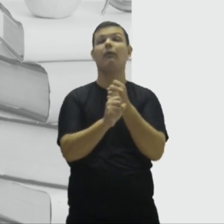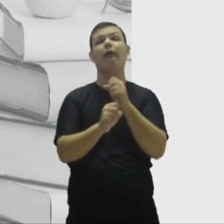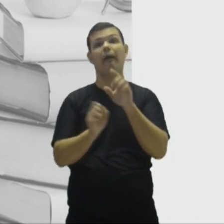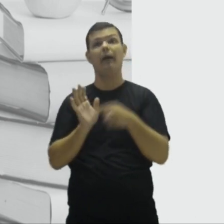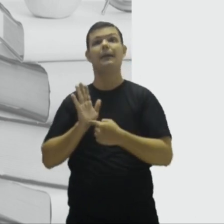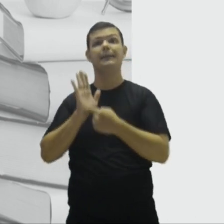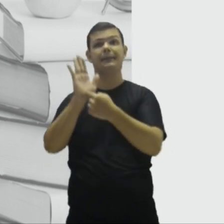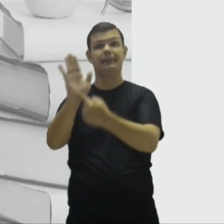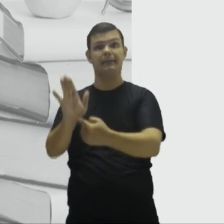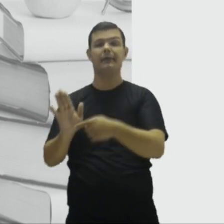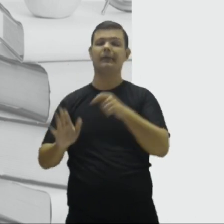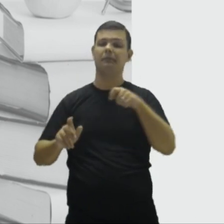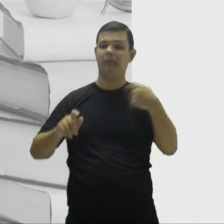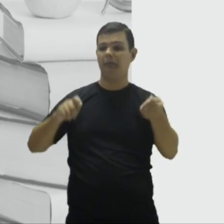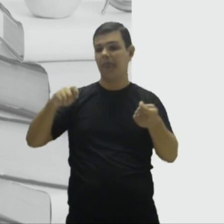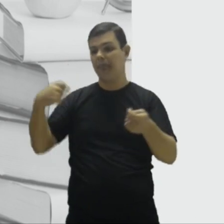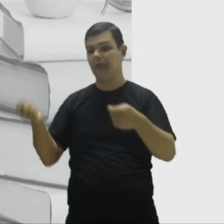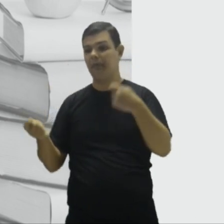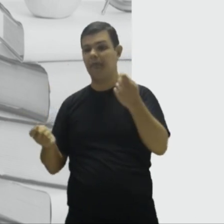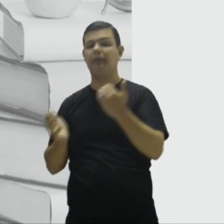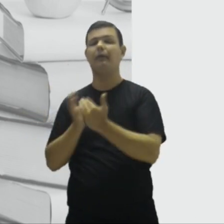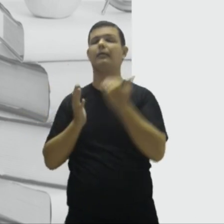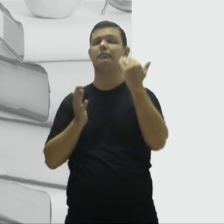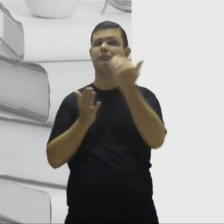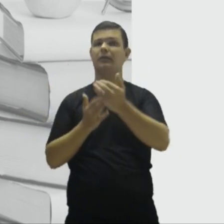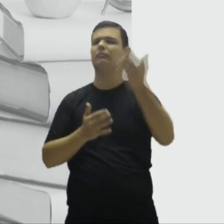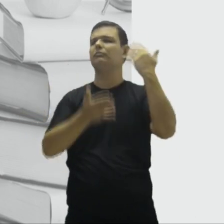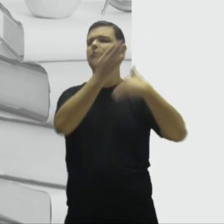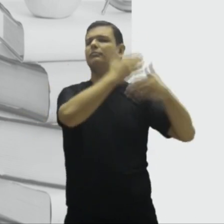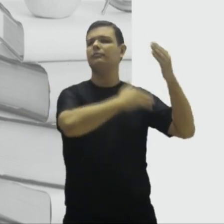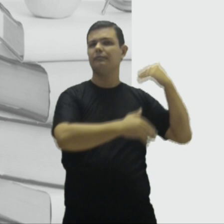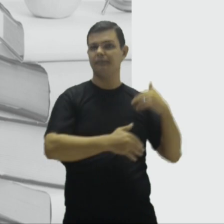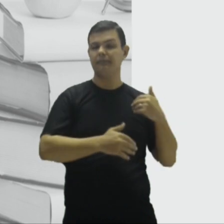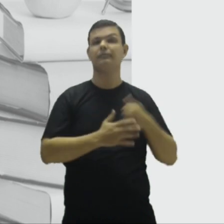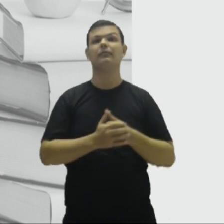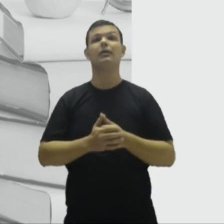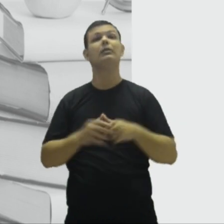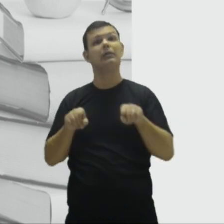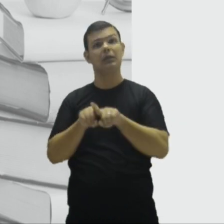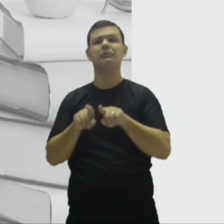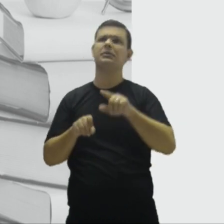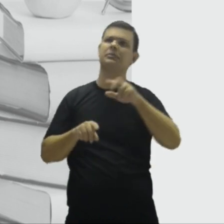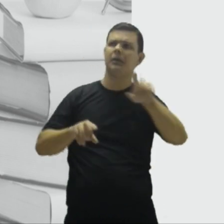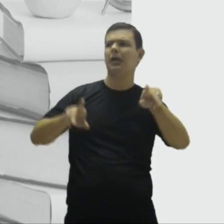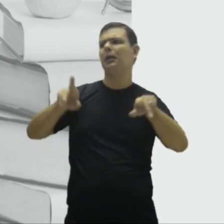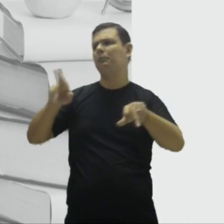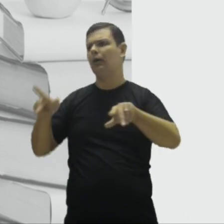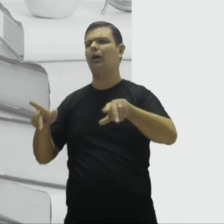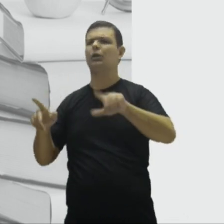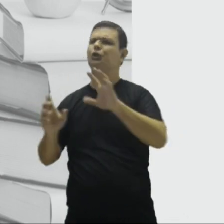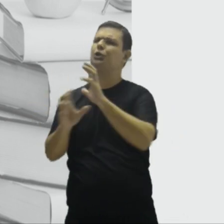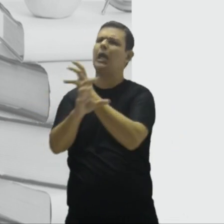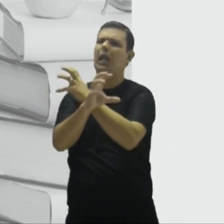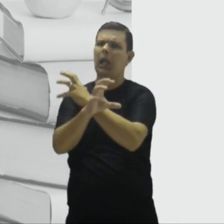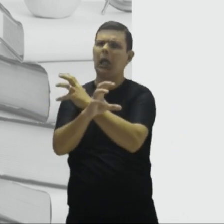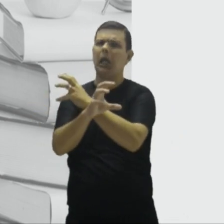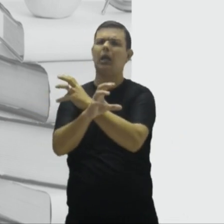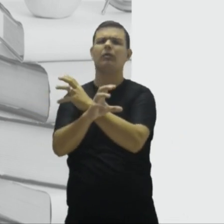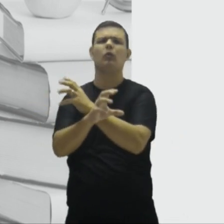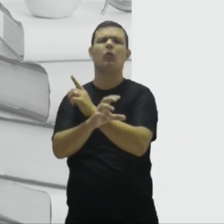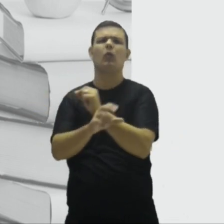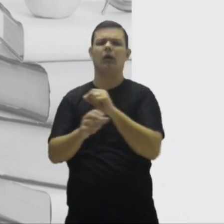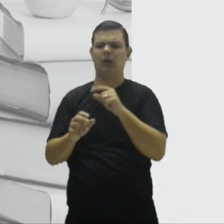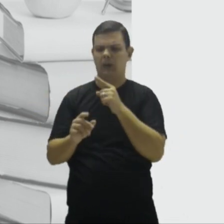exemplos que nós encontramos informações sobre os povos antigos. Além também de outros exames que fazem em esqueleto, tá? Que é chamado